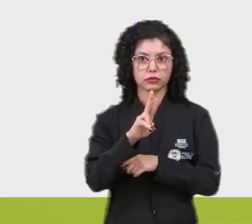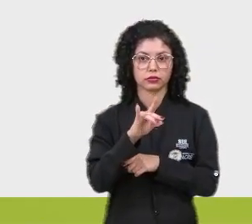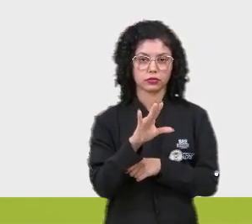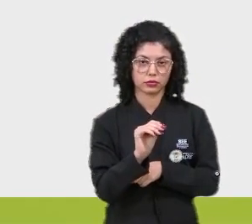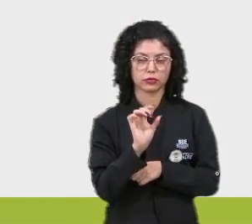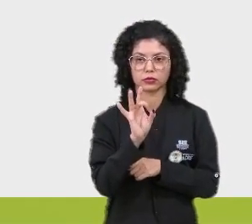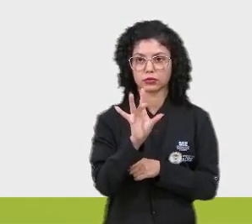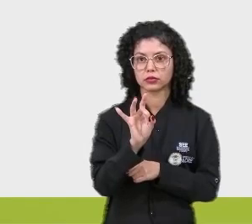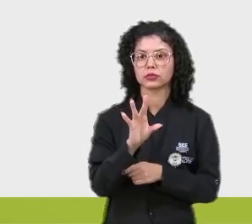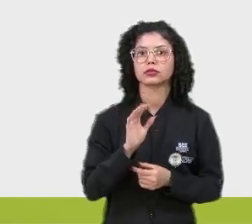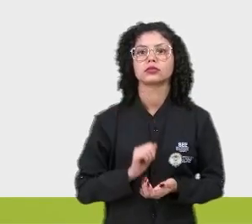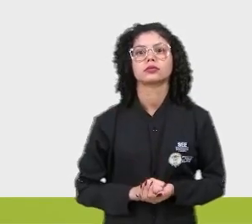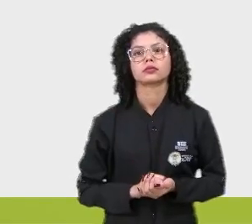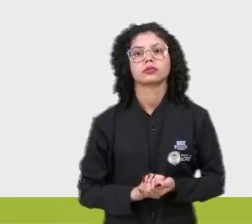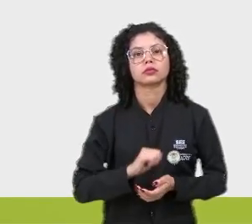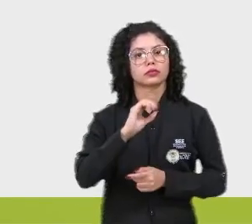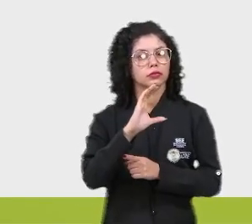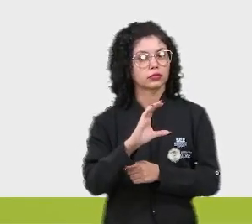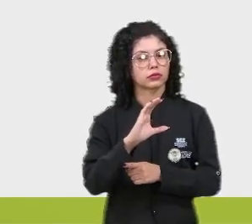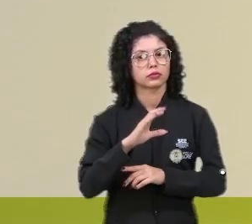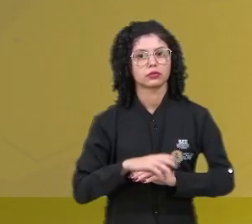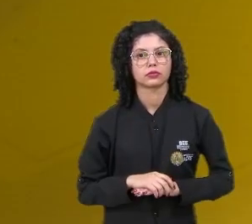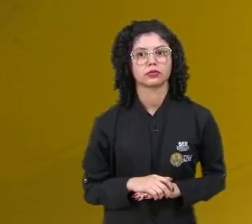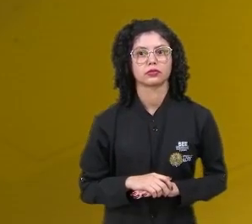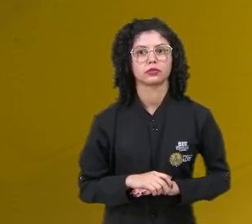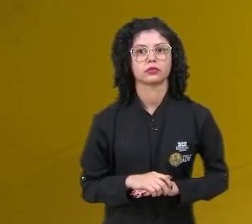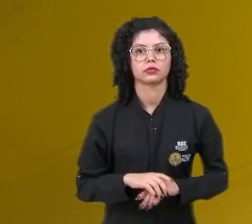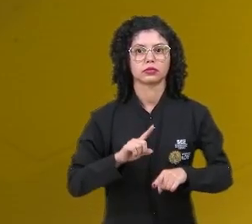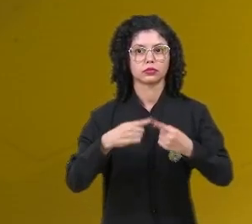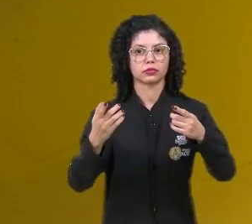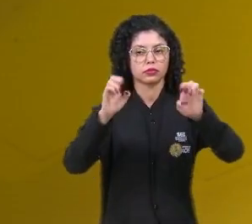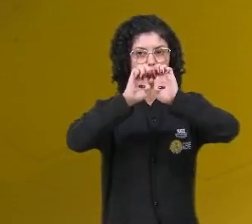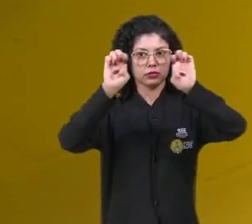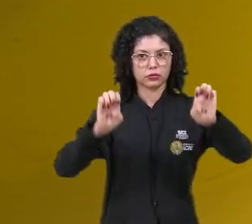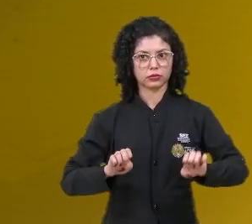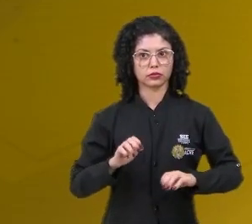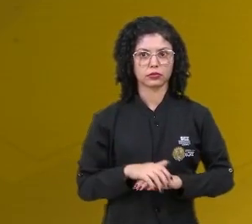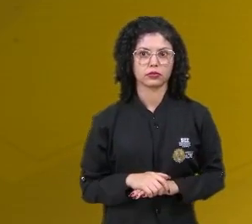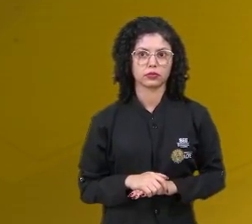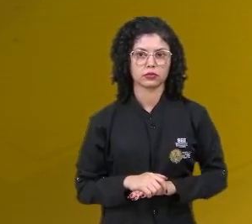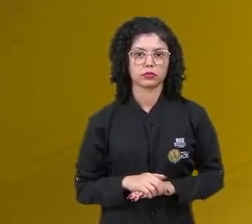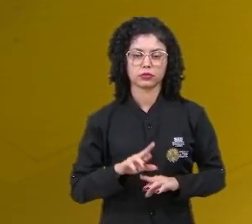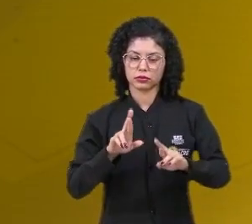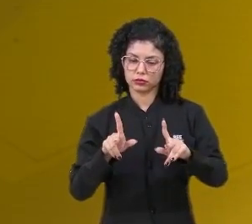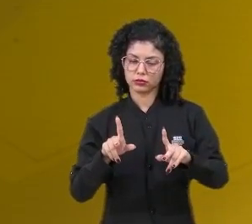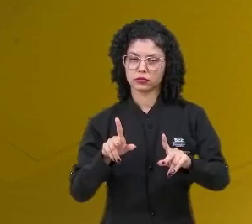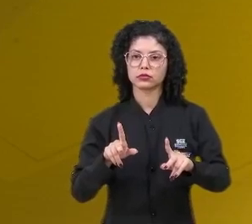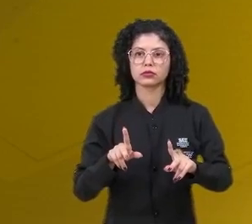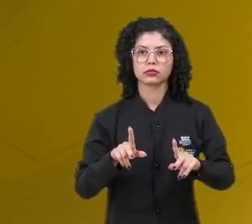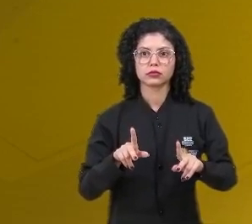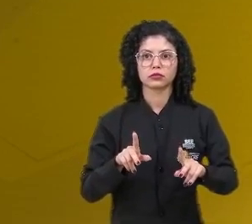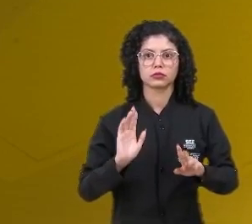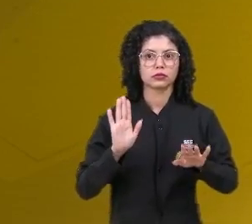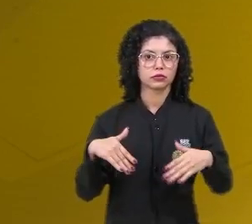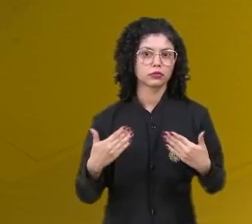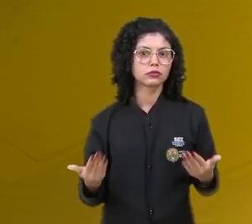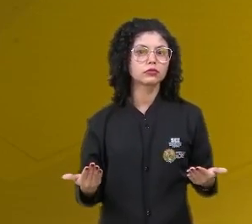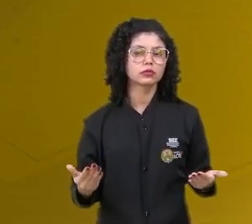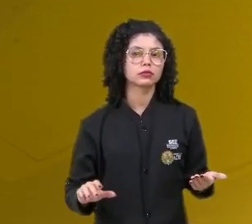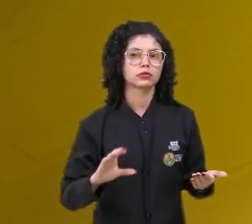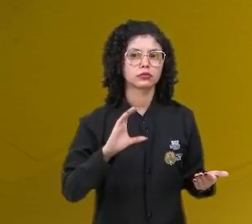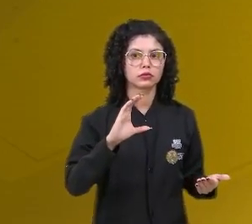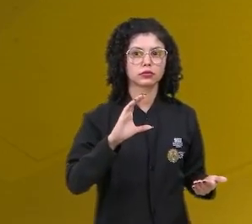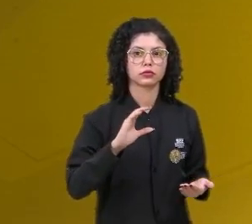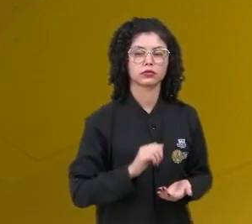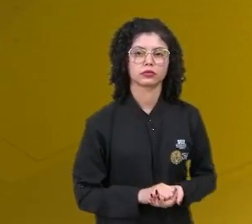é formado somente por carbonos, porém a sua estrutura vai variar aí, a forma a qual os carbonos